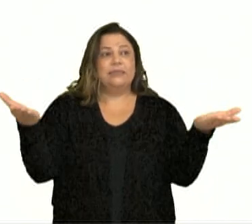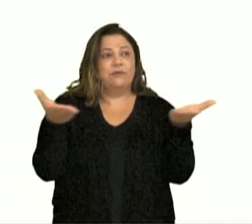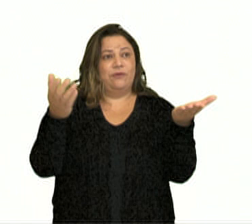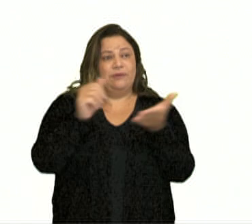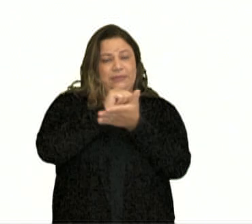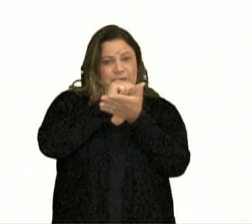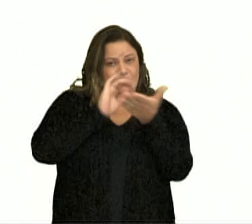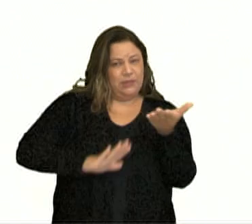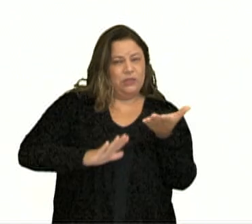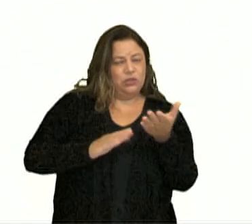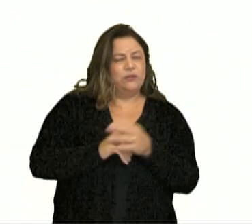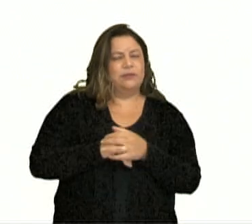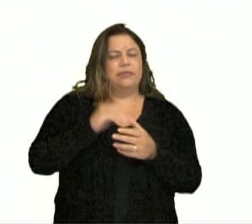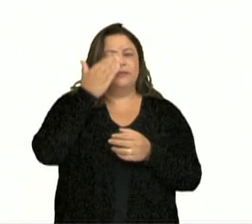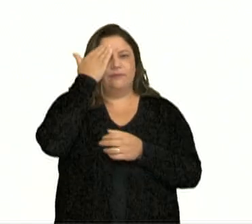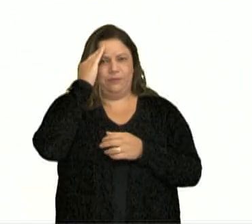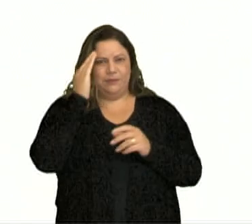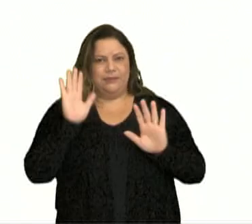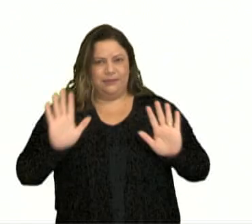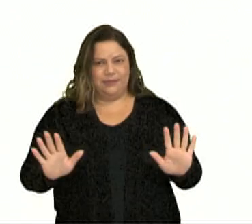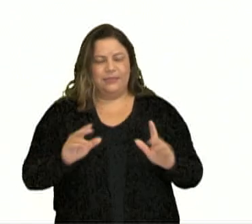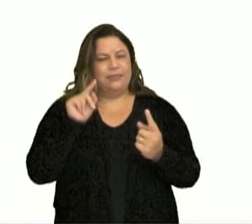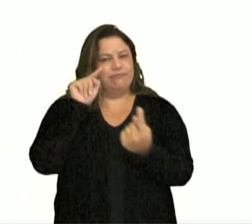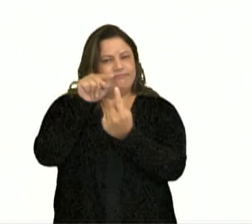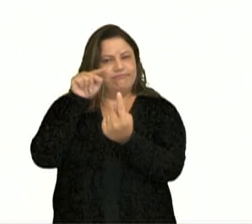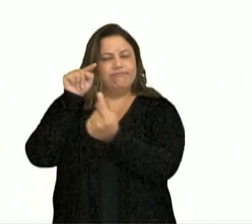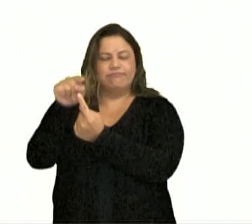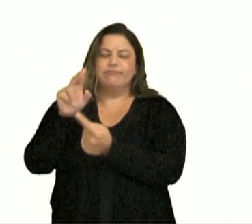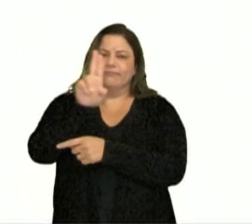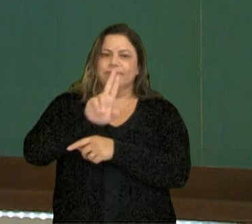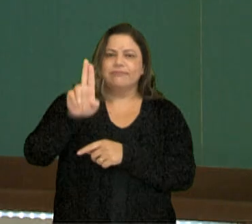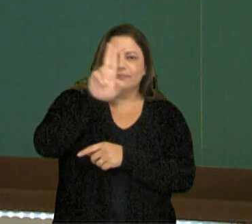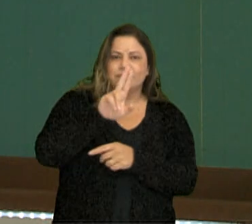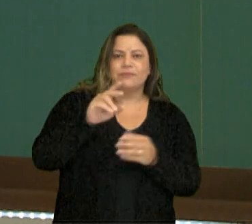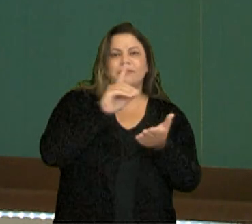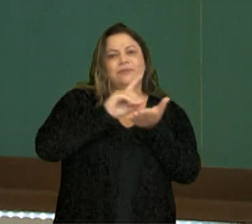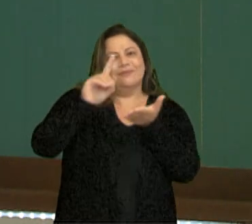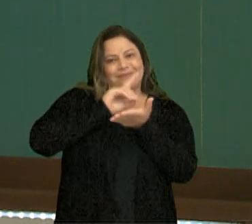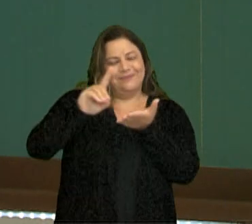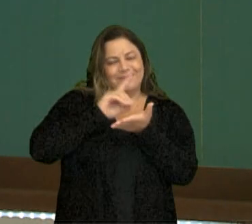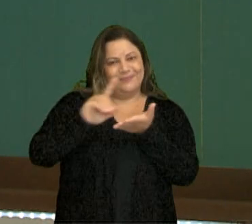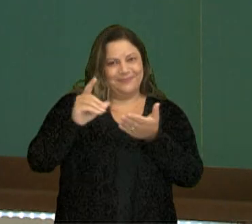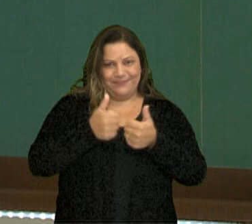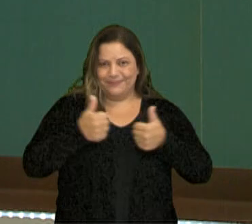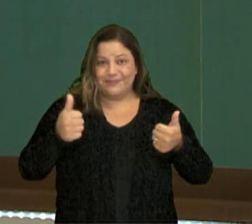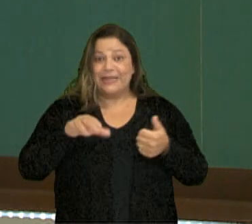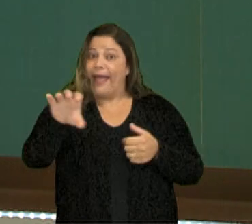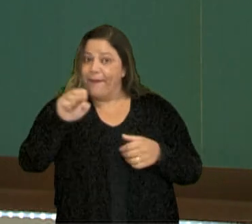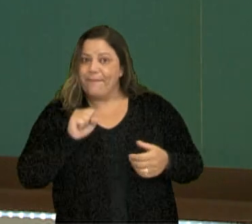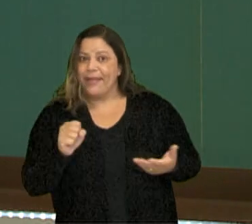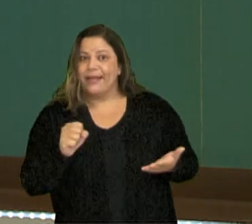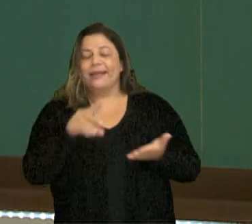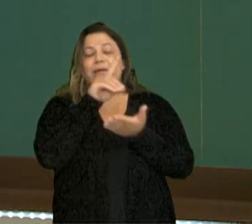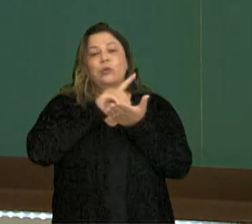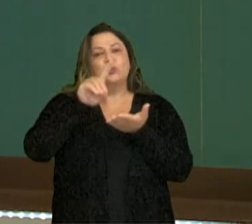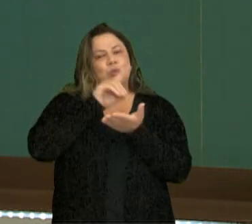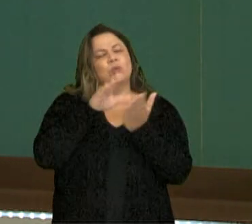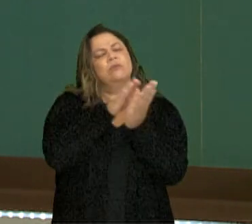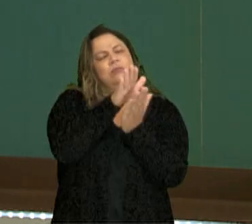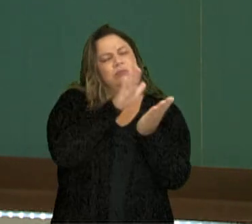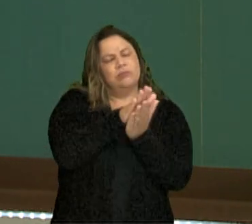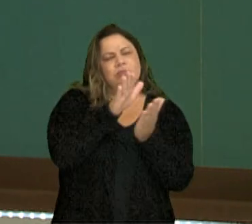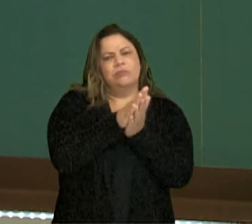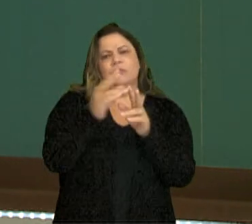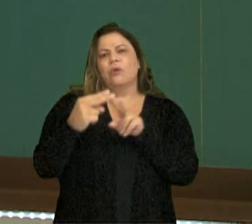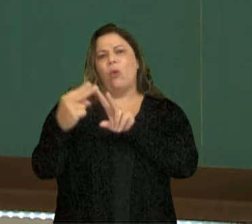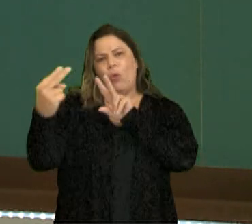e vamos aprender a identificá-las. Lembre-se de utilizar o dicionário, então pega aí do lado. O dicionário, que pode ser impresso e pode ser